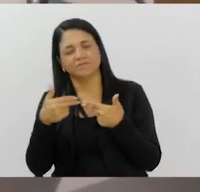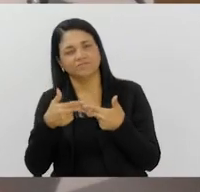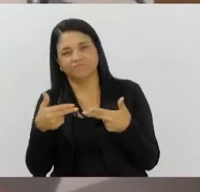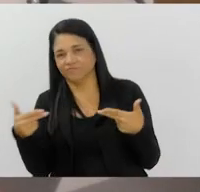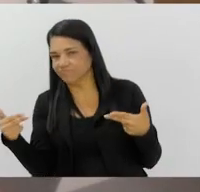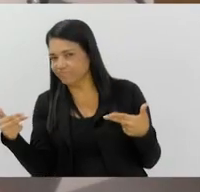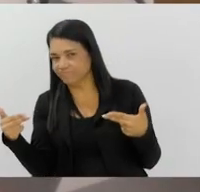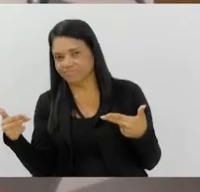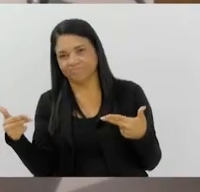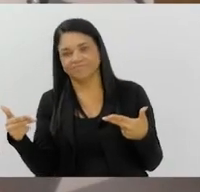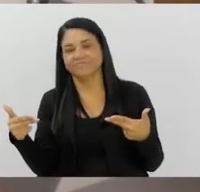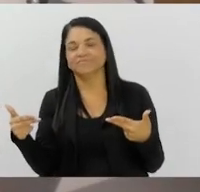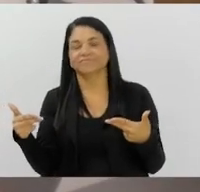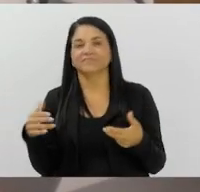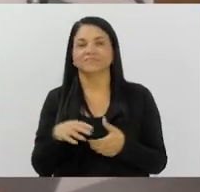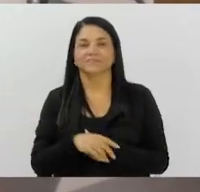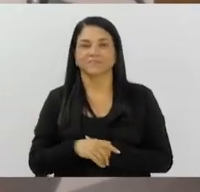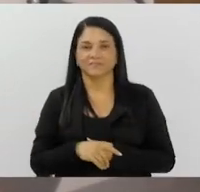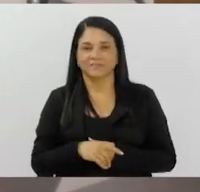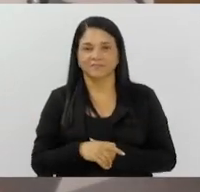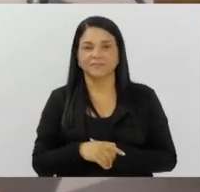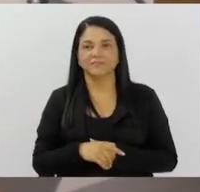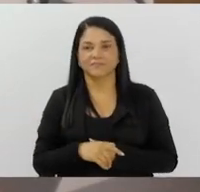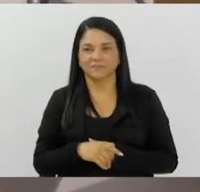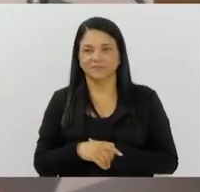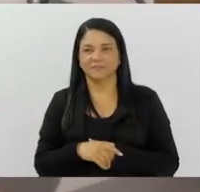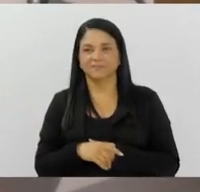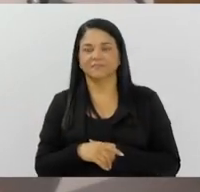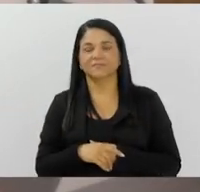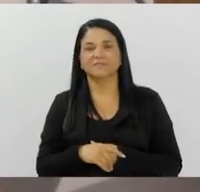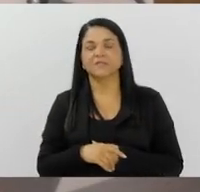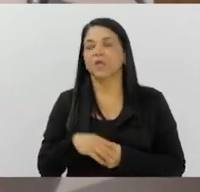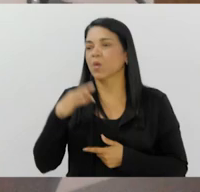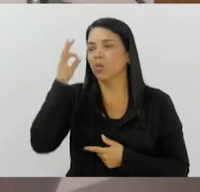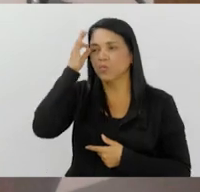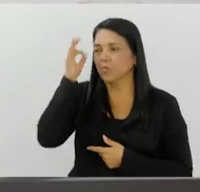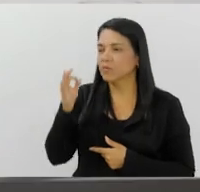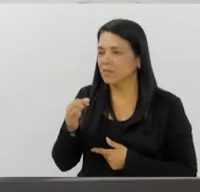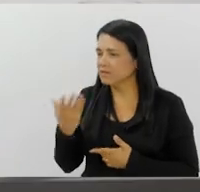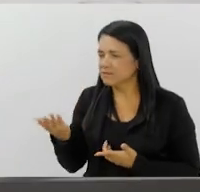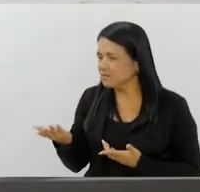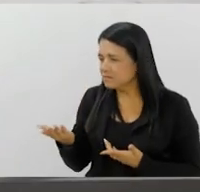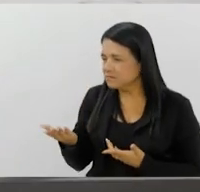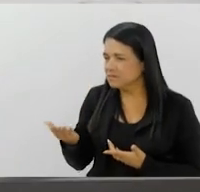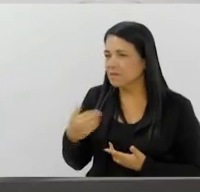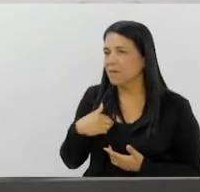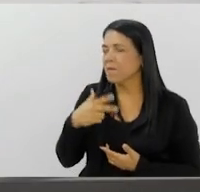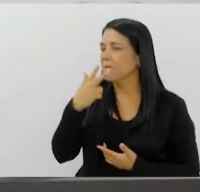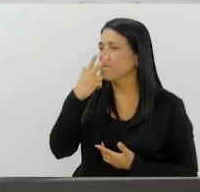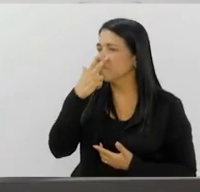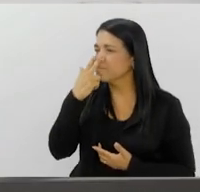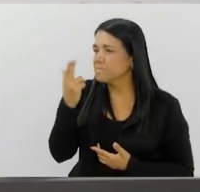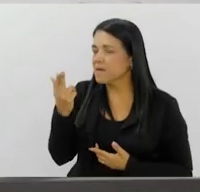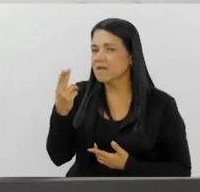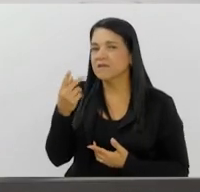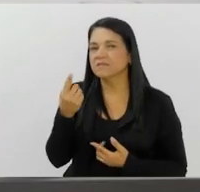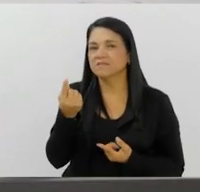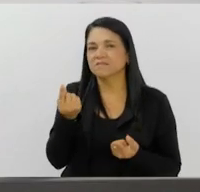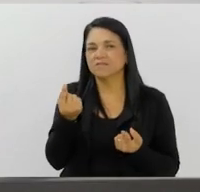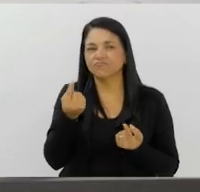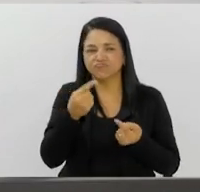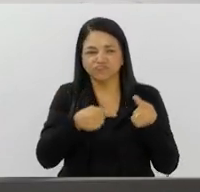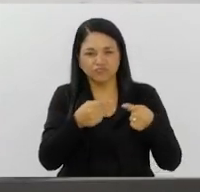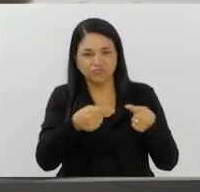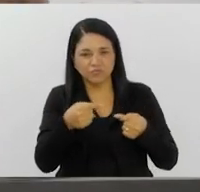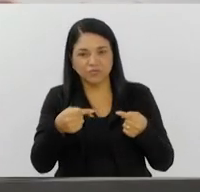né Tem uma diversos agora eu não entendi outra vez porque isso parece que remete a discussão que tava tendo